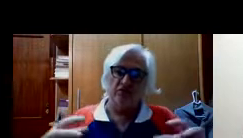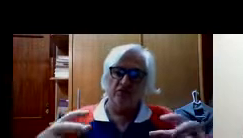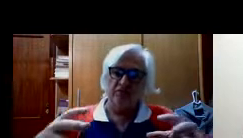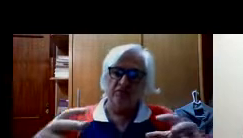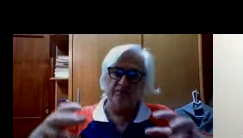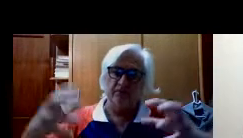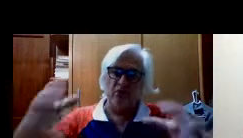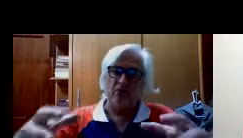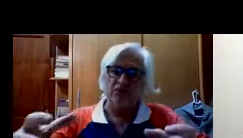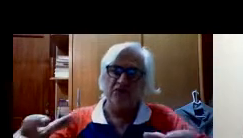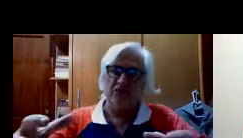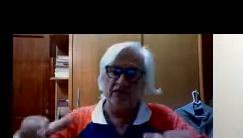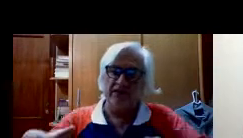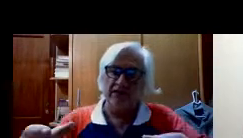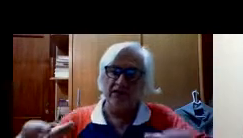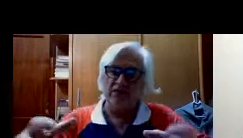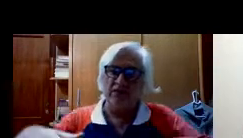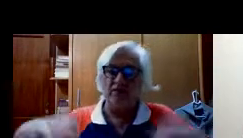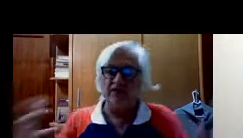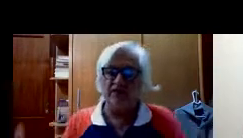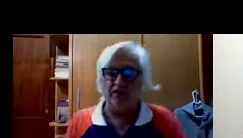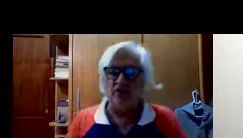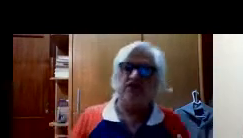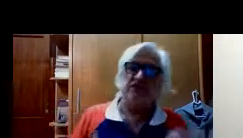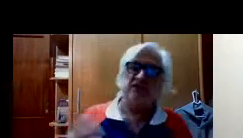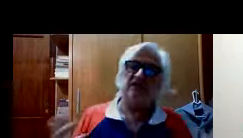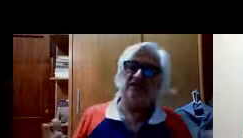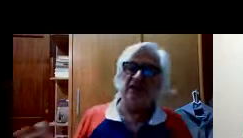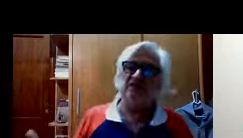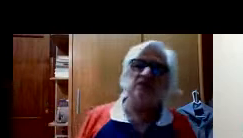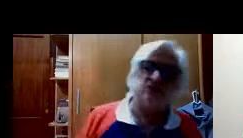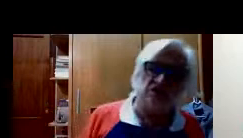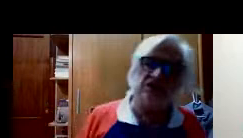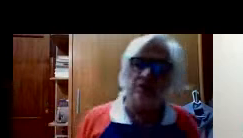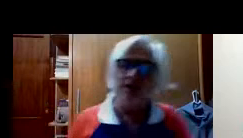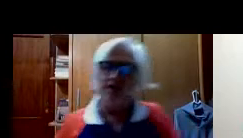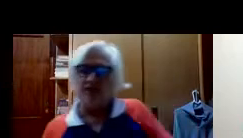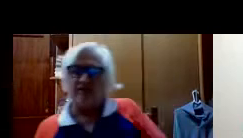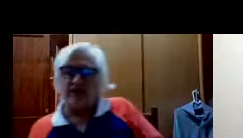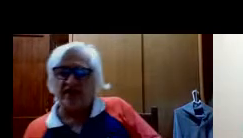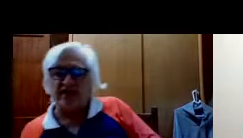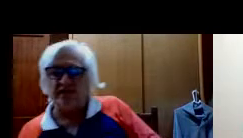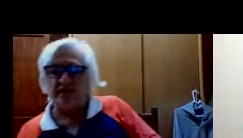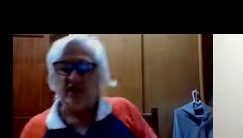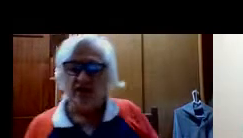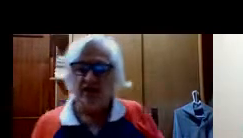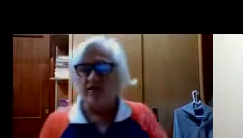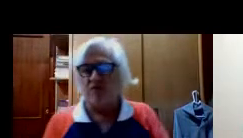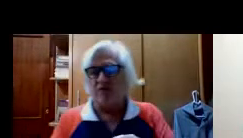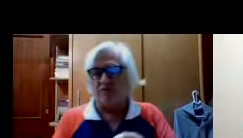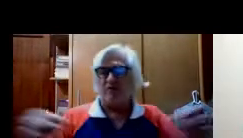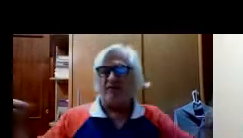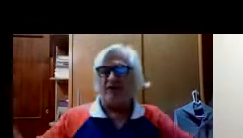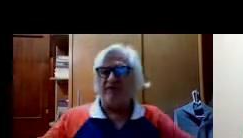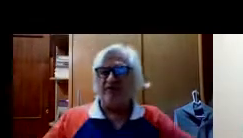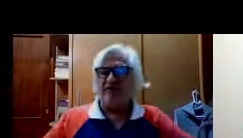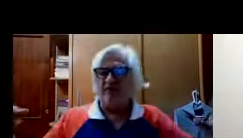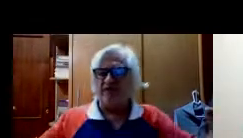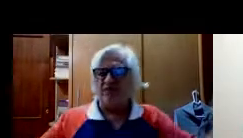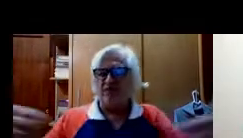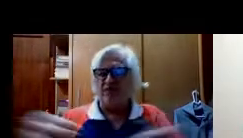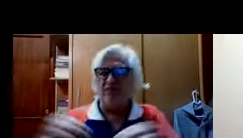for um bloco de material, ele aumenta de volume, ou seja, as 3 dimensões aumentam, na verdade. É que quando eu pego uma